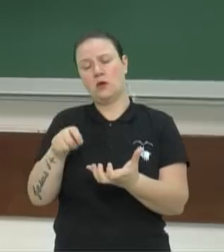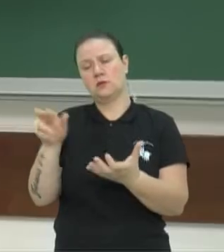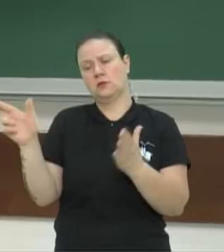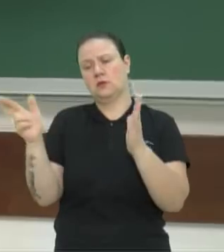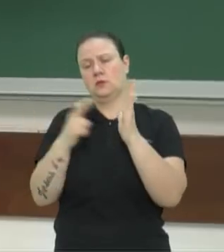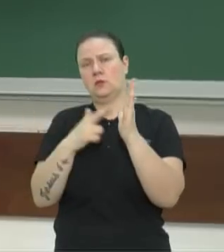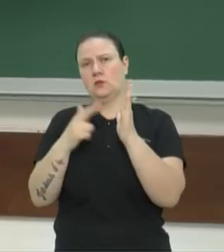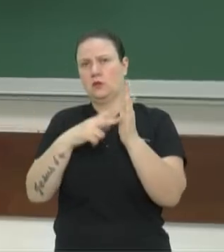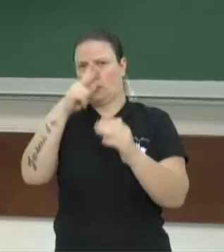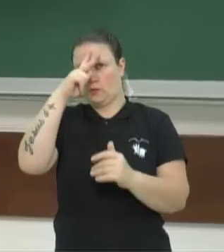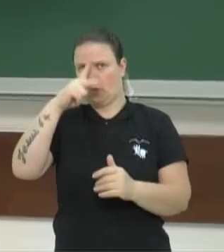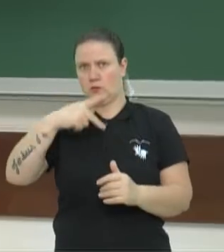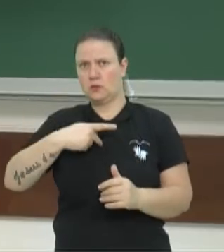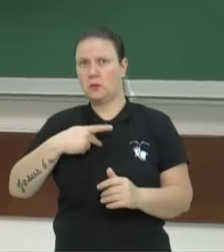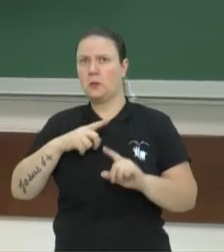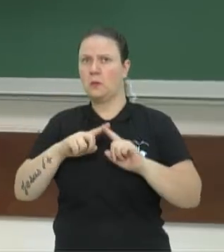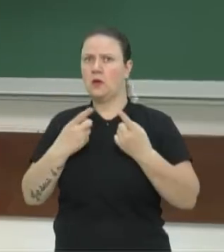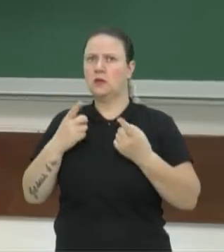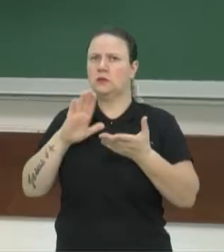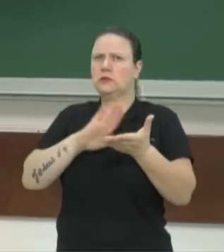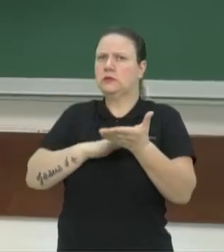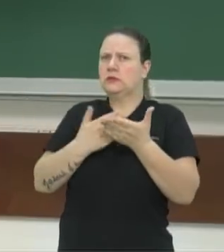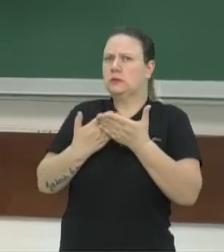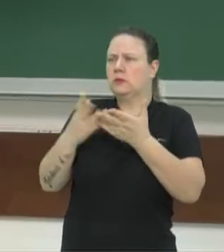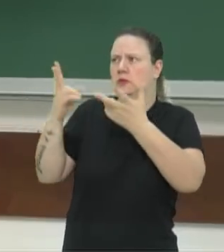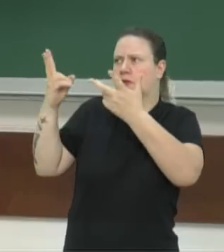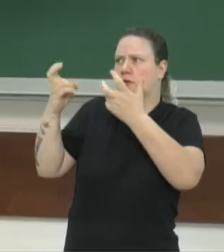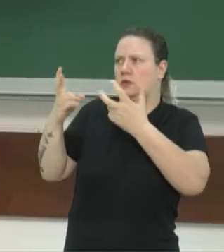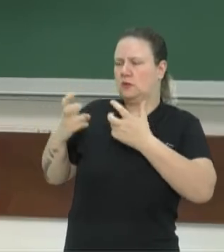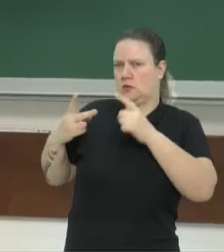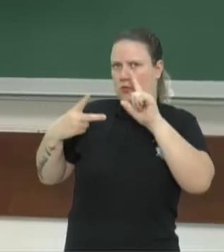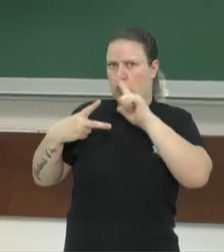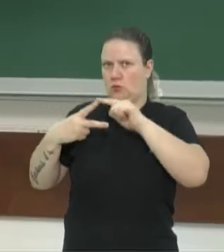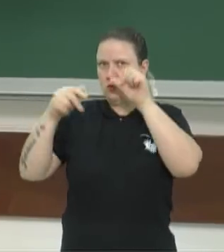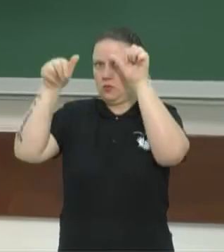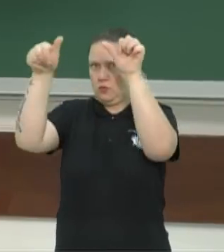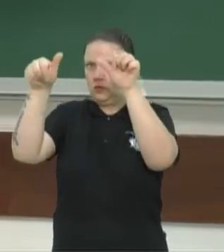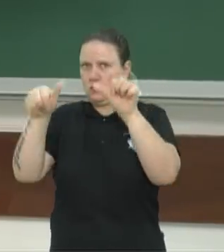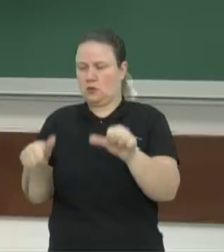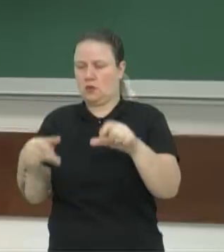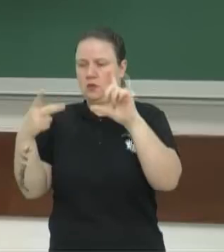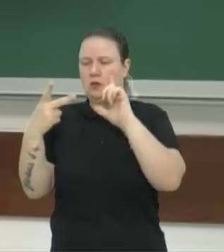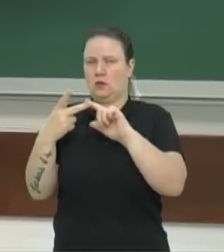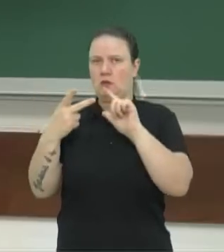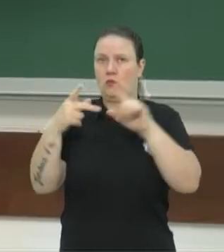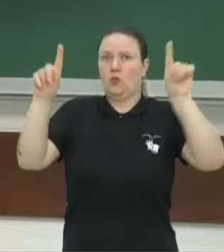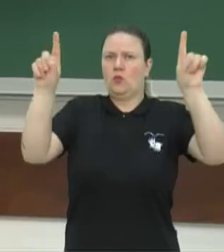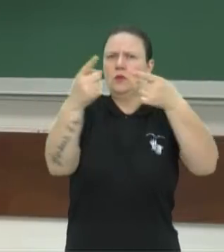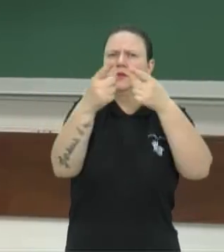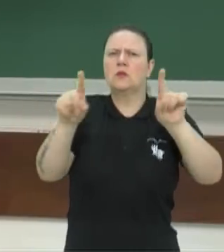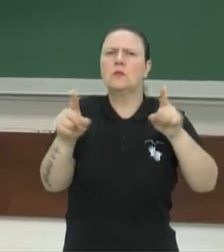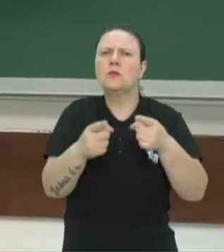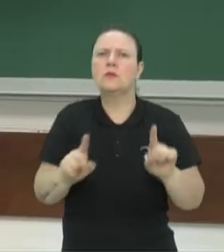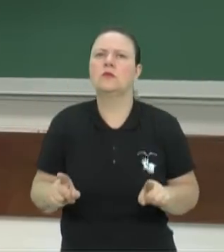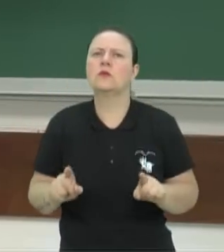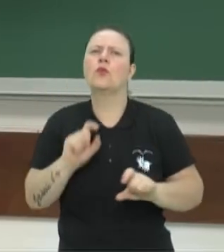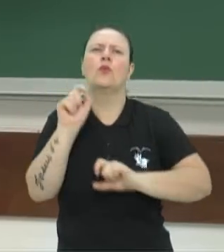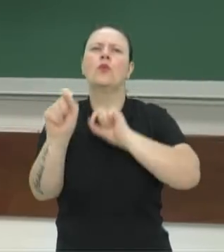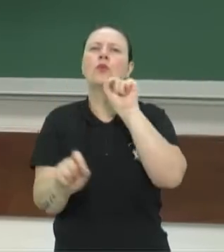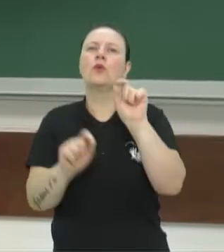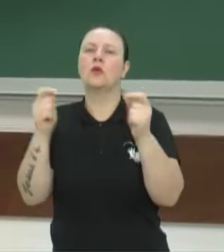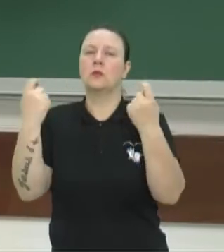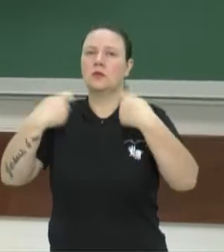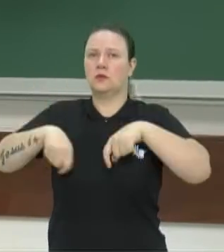você escreva ali aquilo que você viu no cartaz e que você viu na música. O que a gente tem que fazer para mudar o mundo? Pensa um pouquinho nisso, escreve lá no